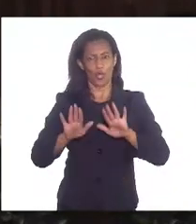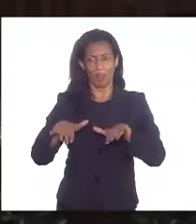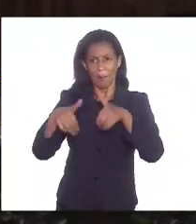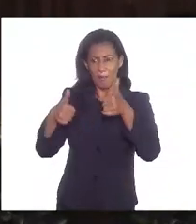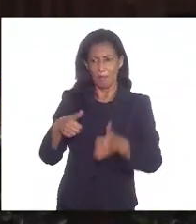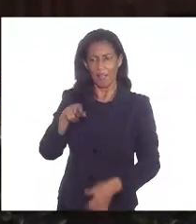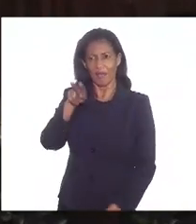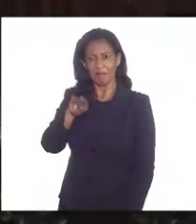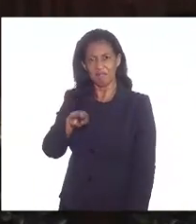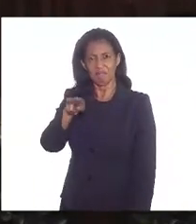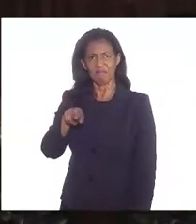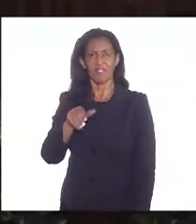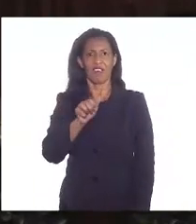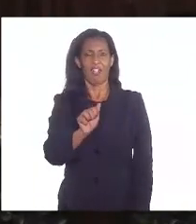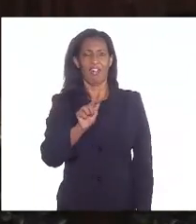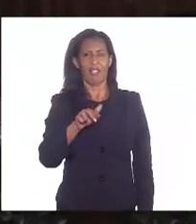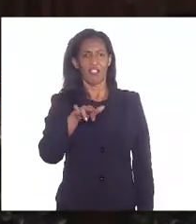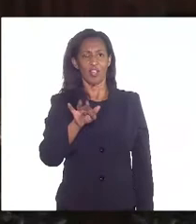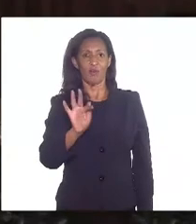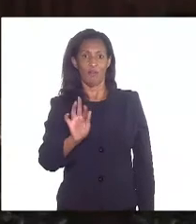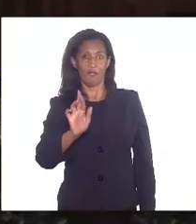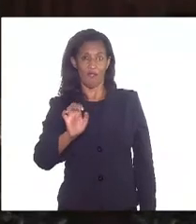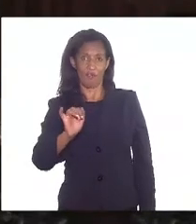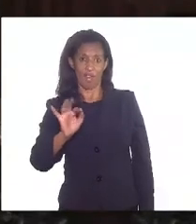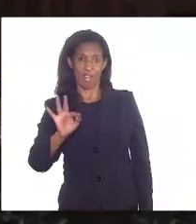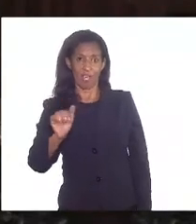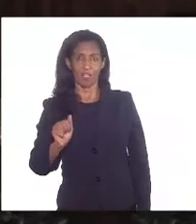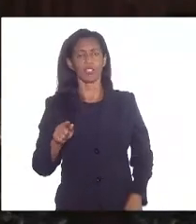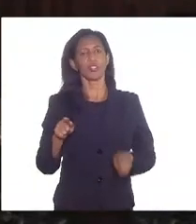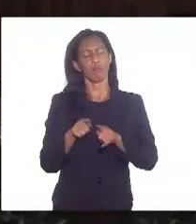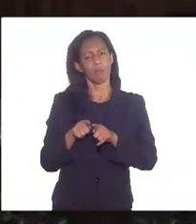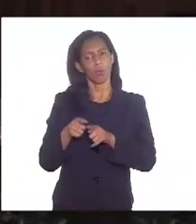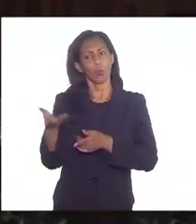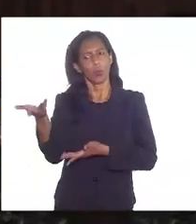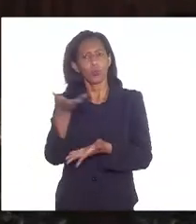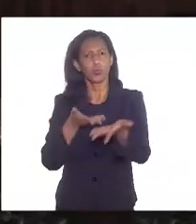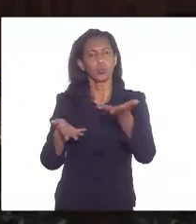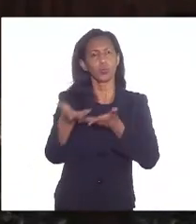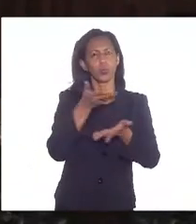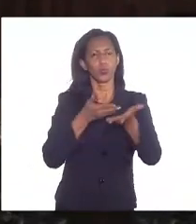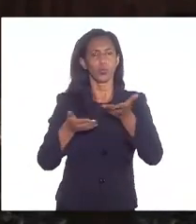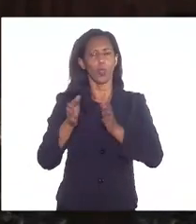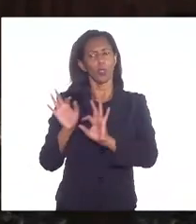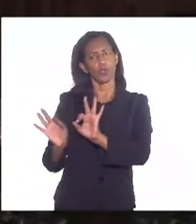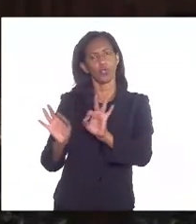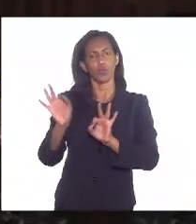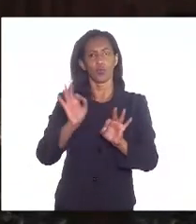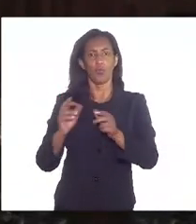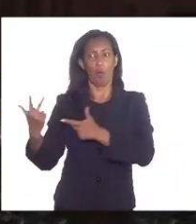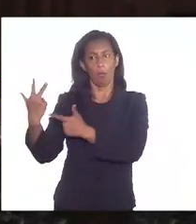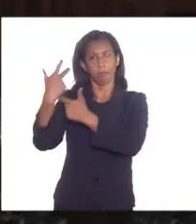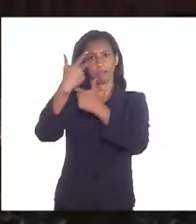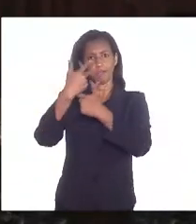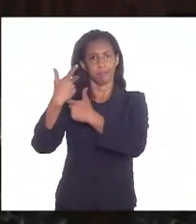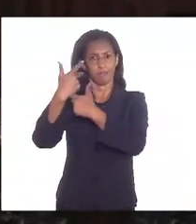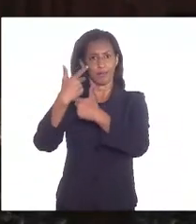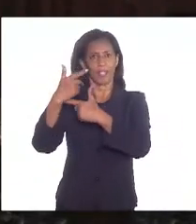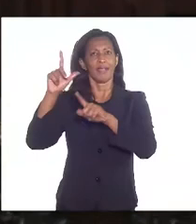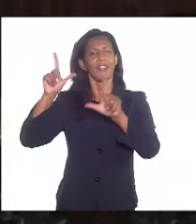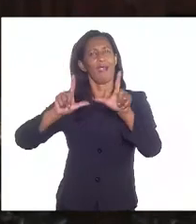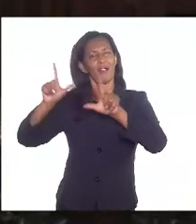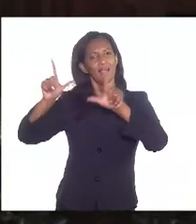né? Alexandre Freitas, e todos aqueles que estão participando de forma virtual.